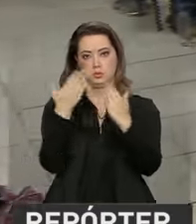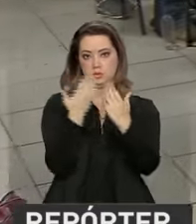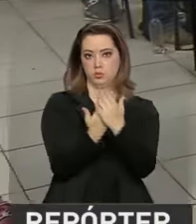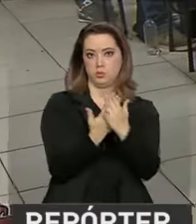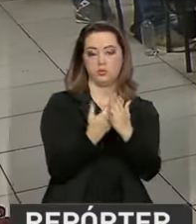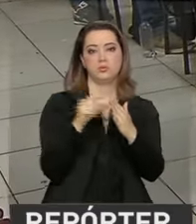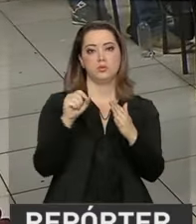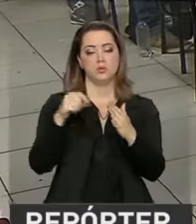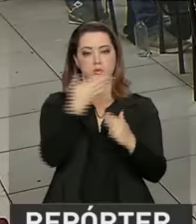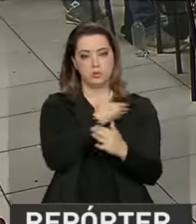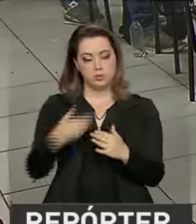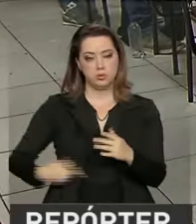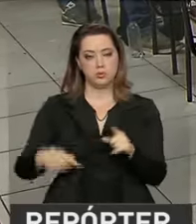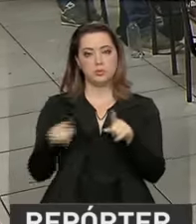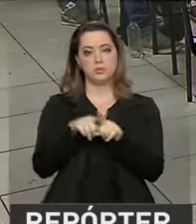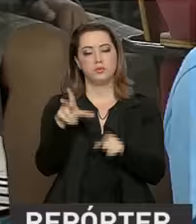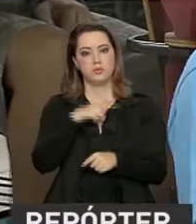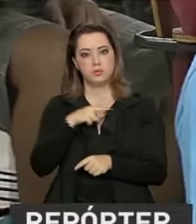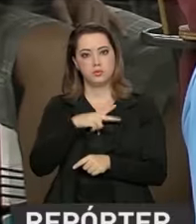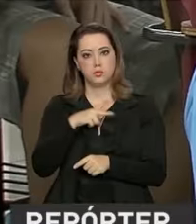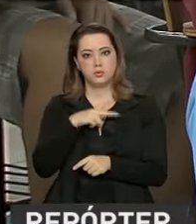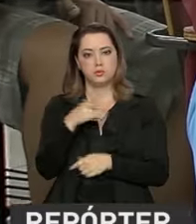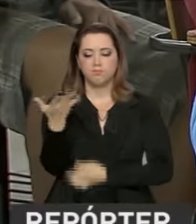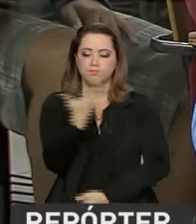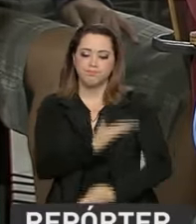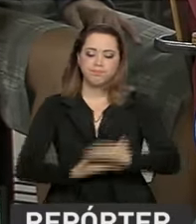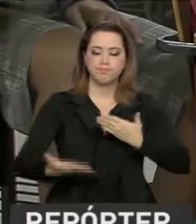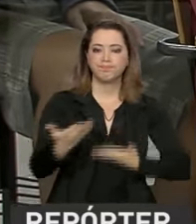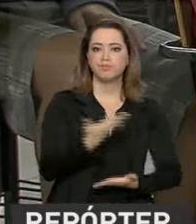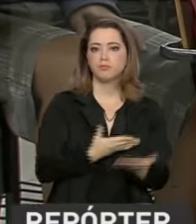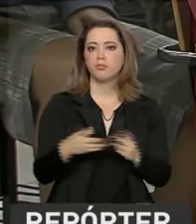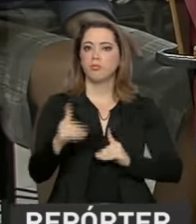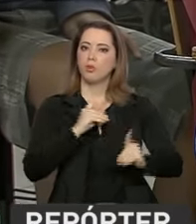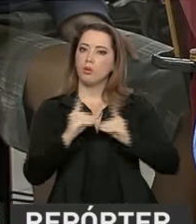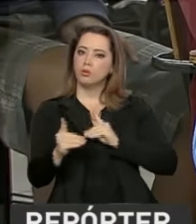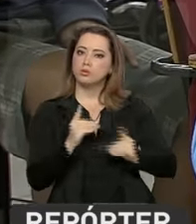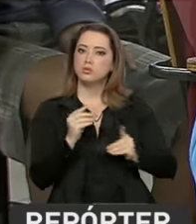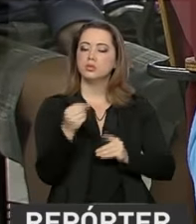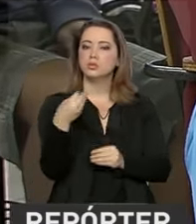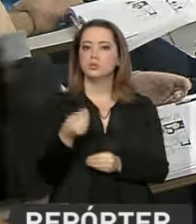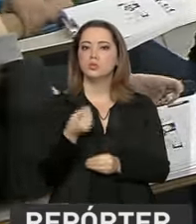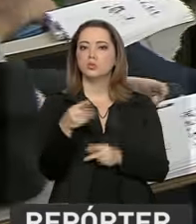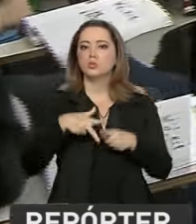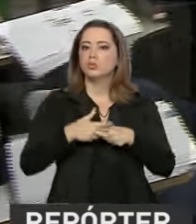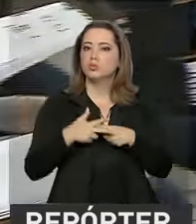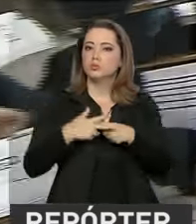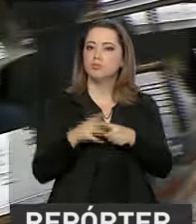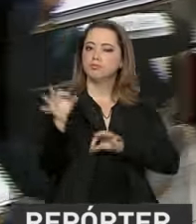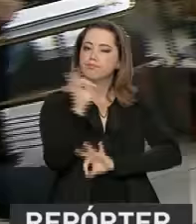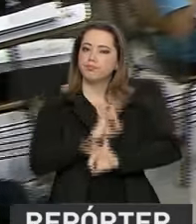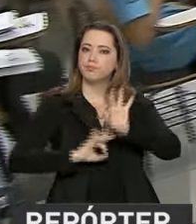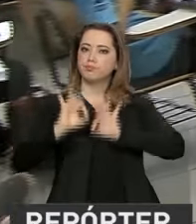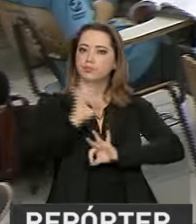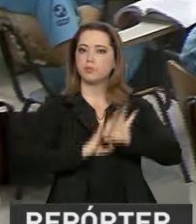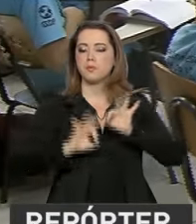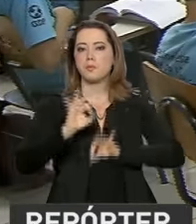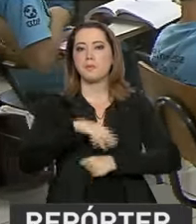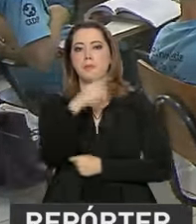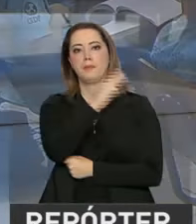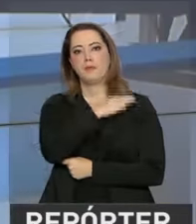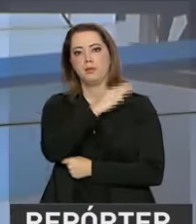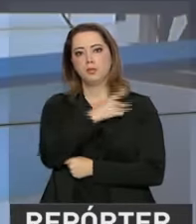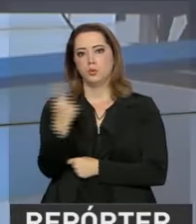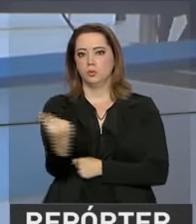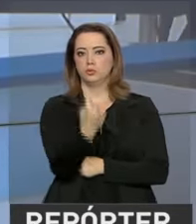convidados especialistas sobre temas específicos que vão sugerir alternativas para a reforma do ensino médio. A base nacional